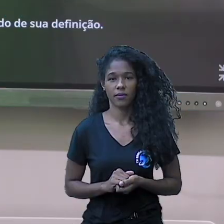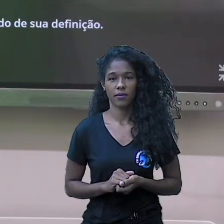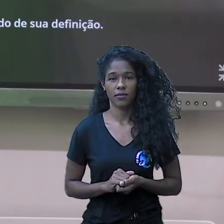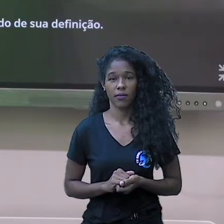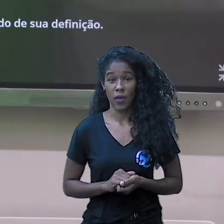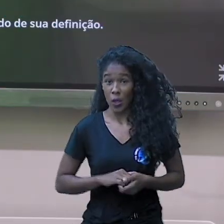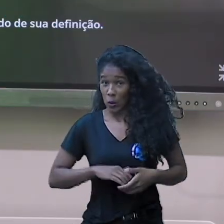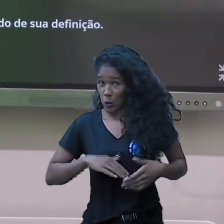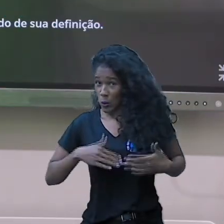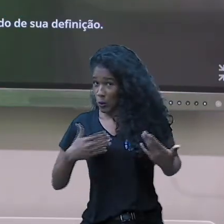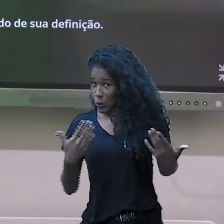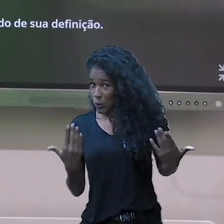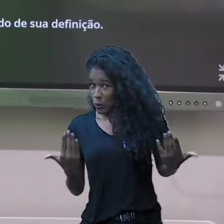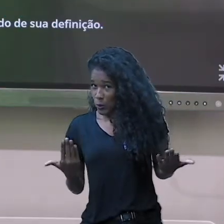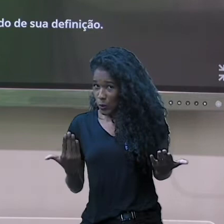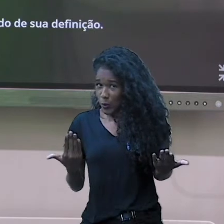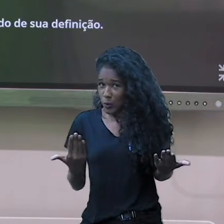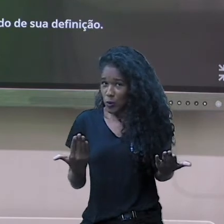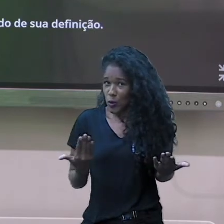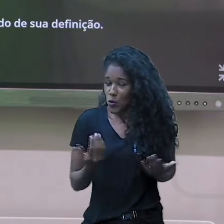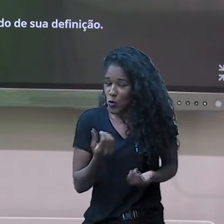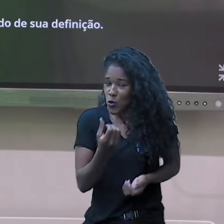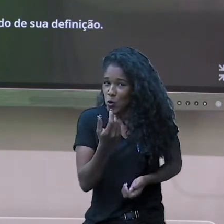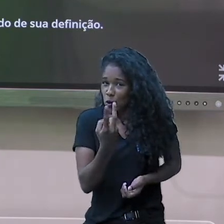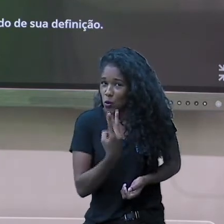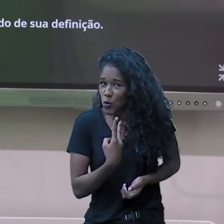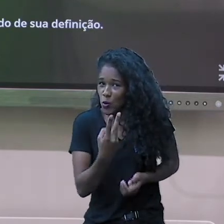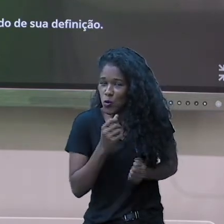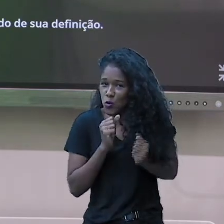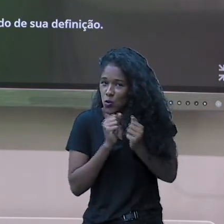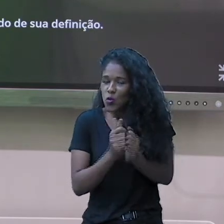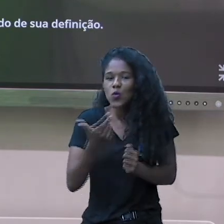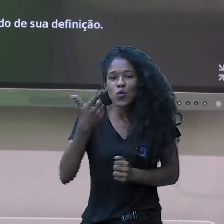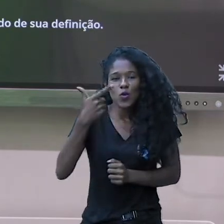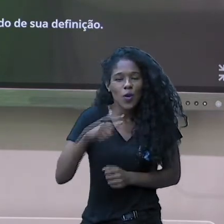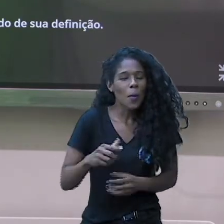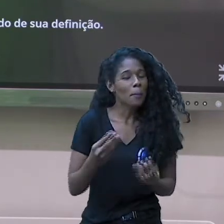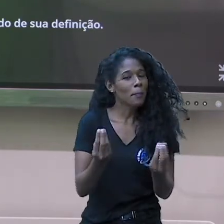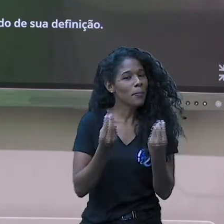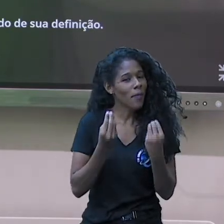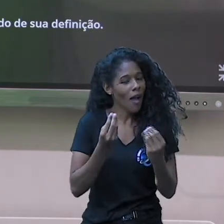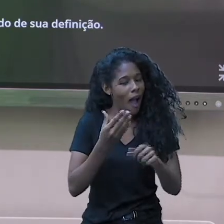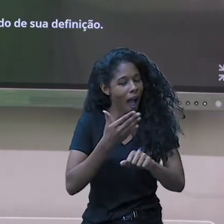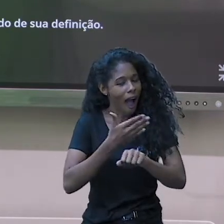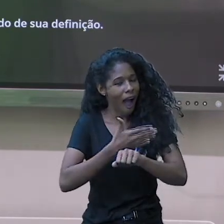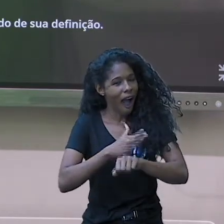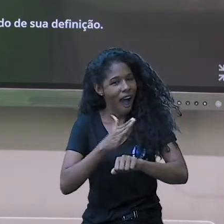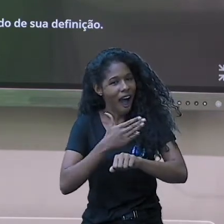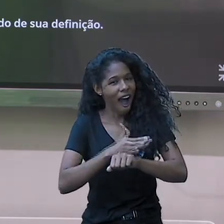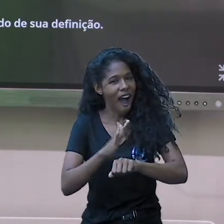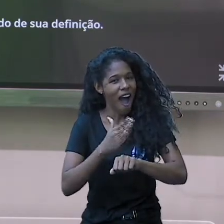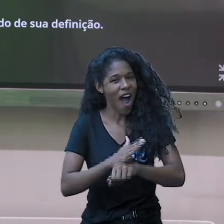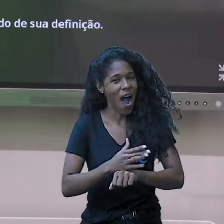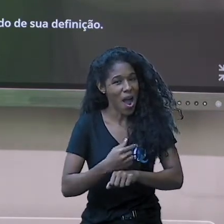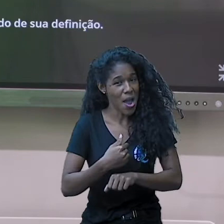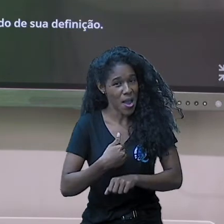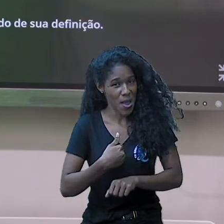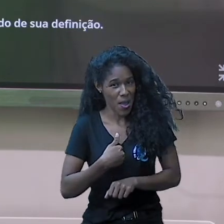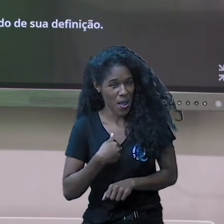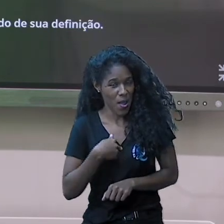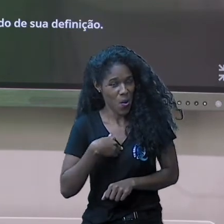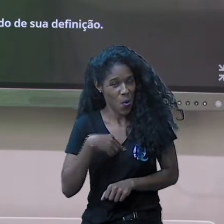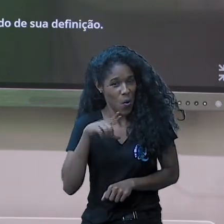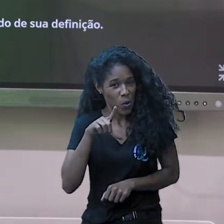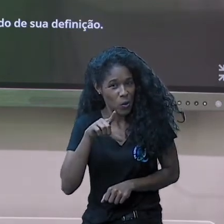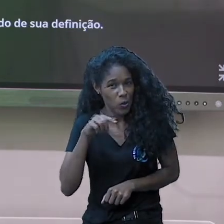E aqui chegamos à hora de praticar, que vocês já sabem que eu adoro praticar. Eu prefiro as atividades, né, pessoal? Mas